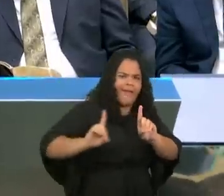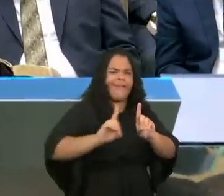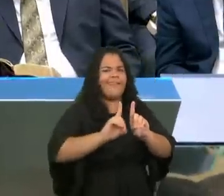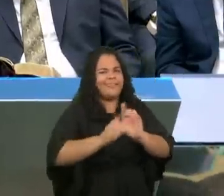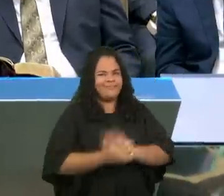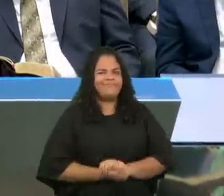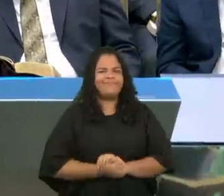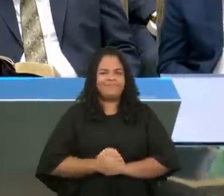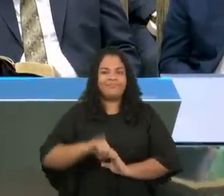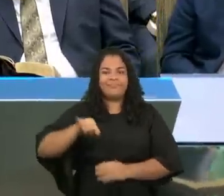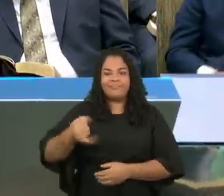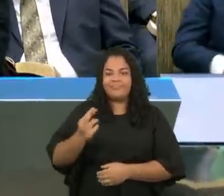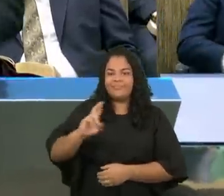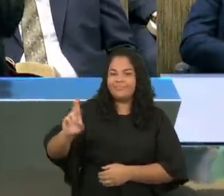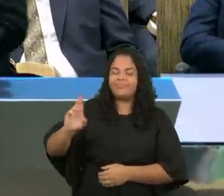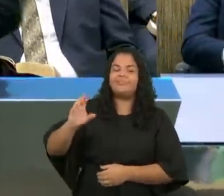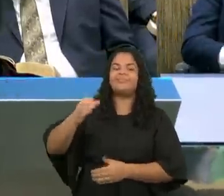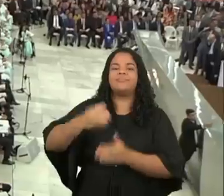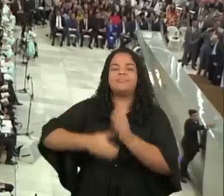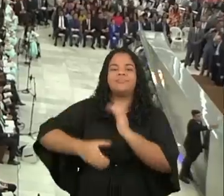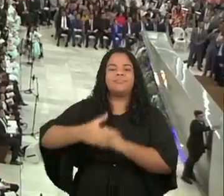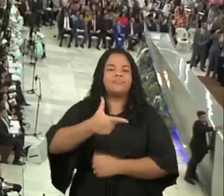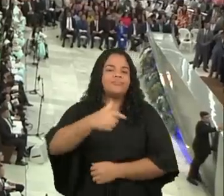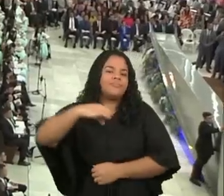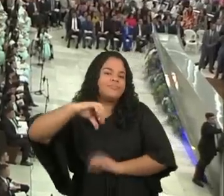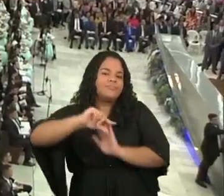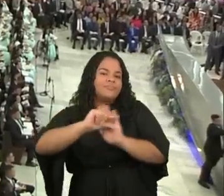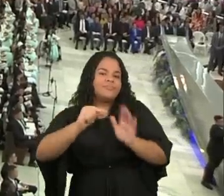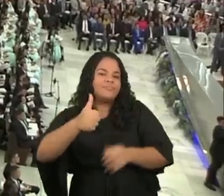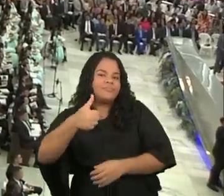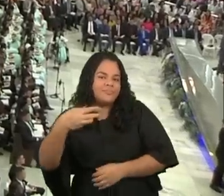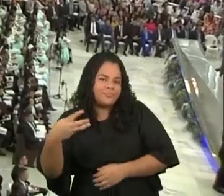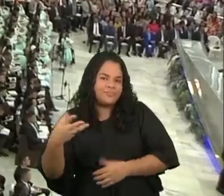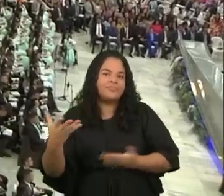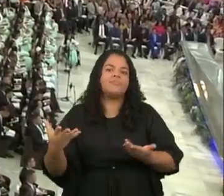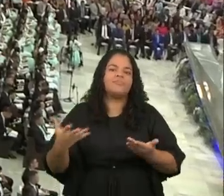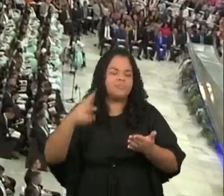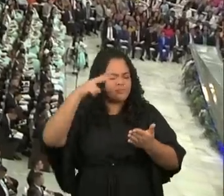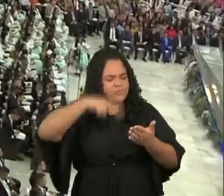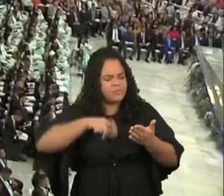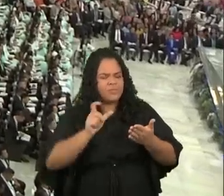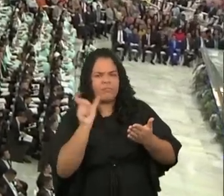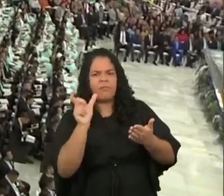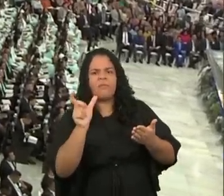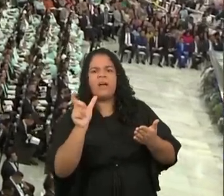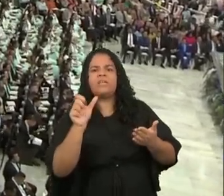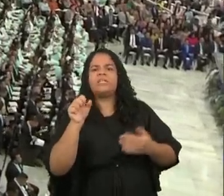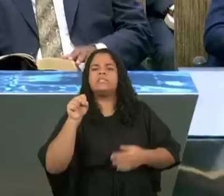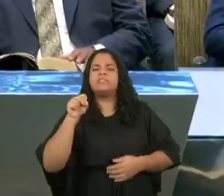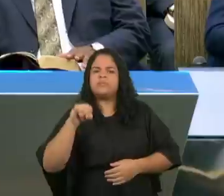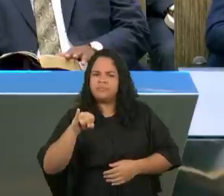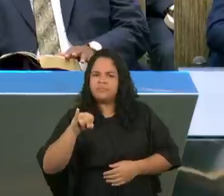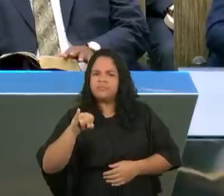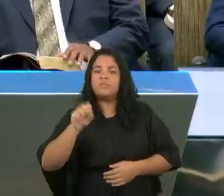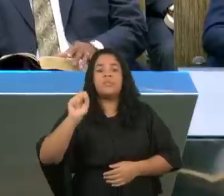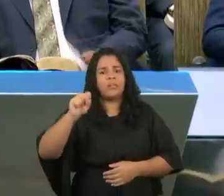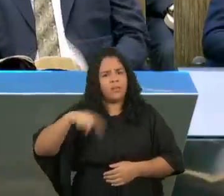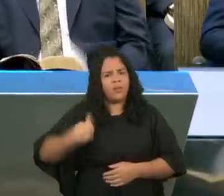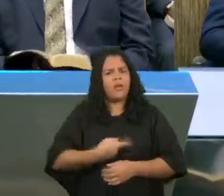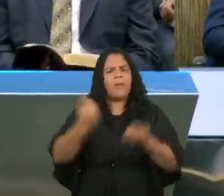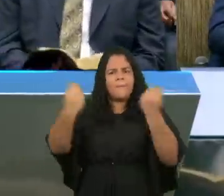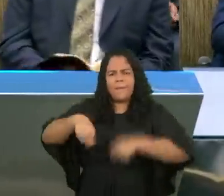Jeremias 29:13. Sim, é possível conhecer a Deus. Eu quero que você diga bem forte, levanta a mão